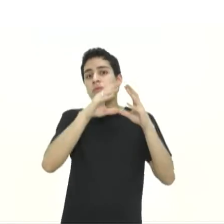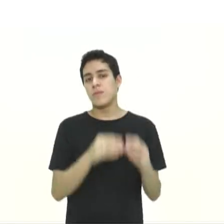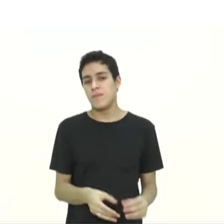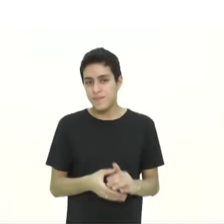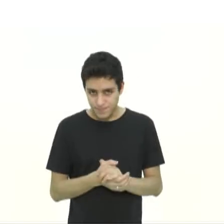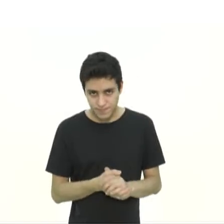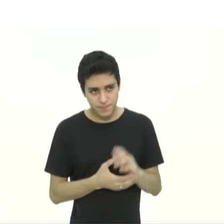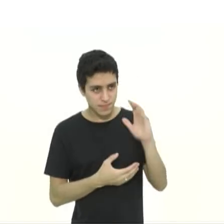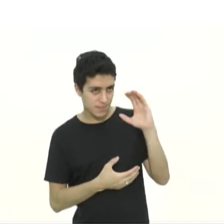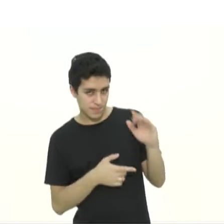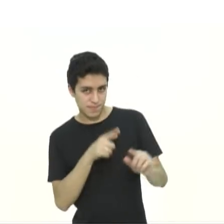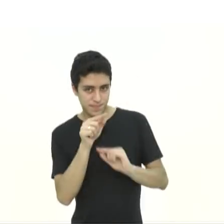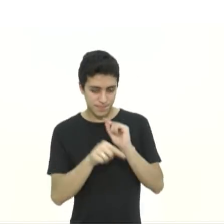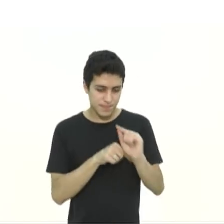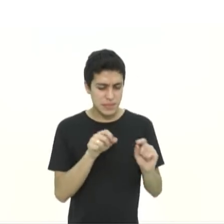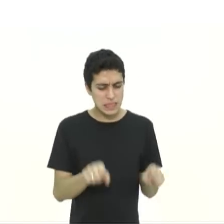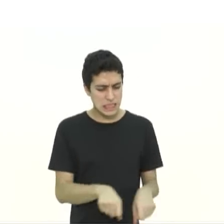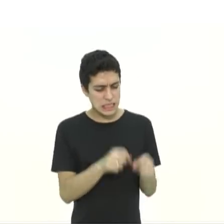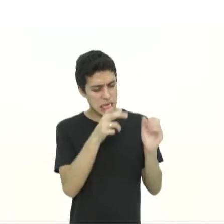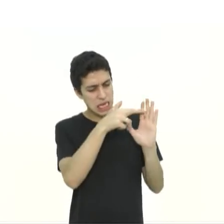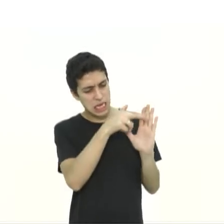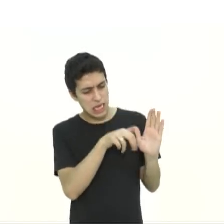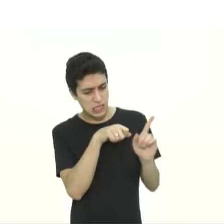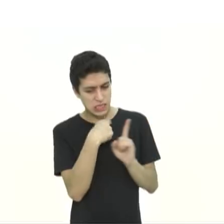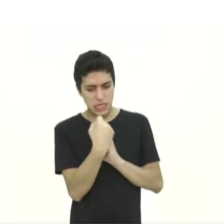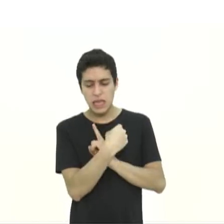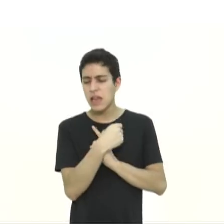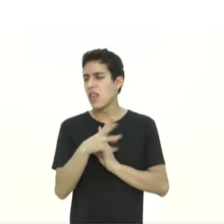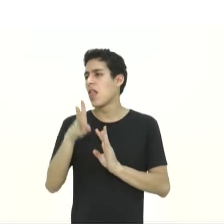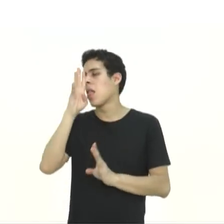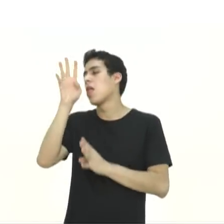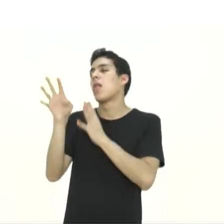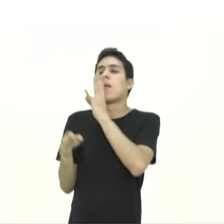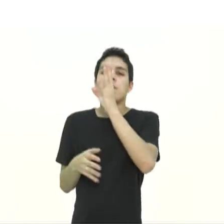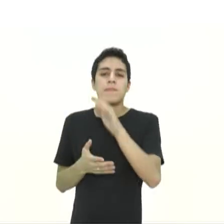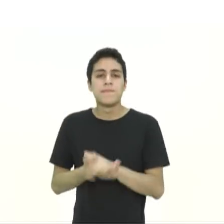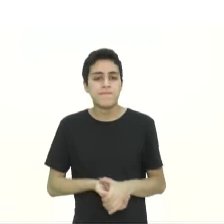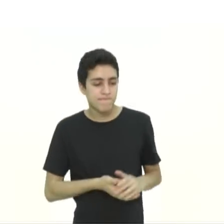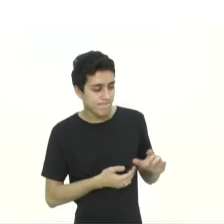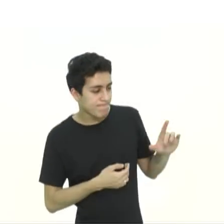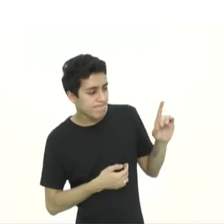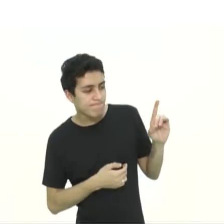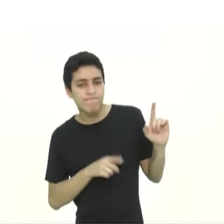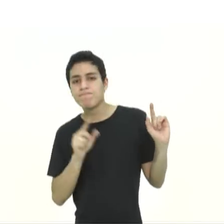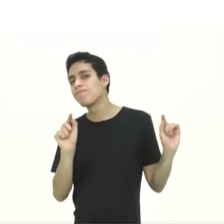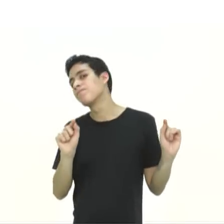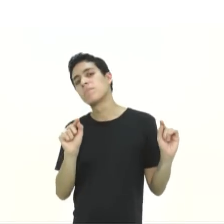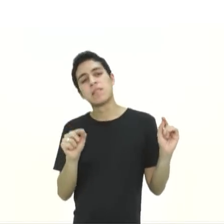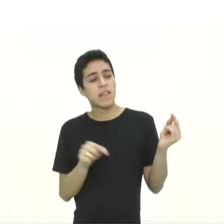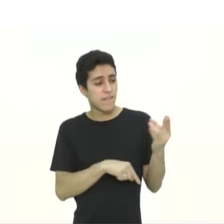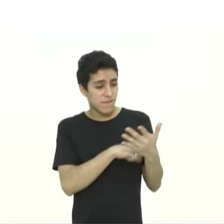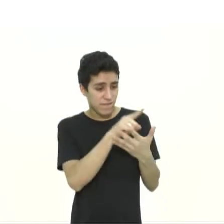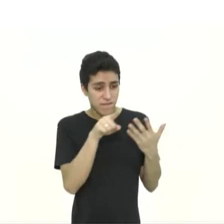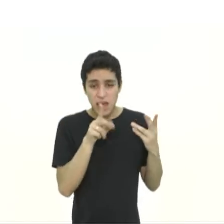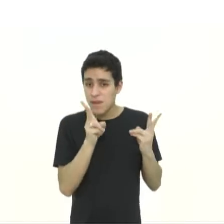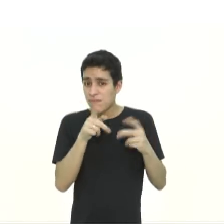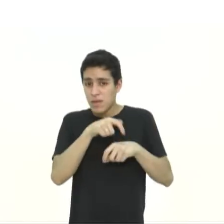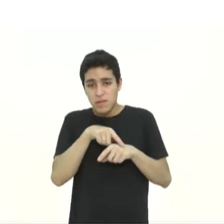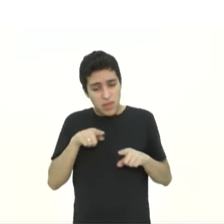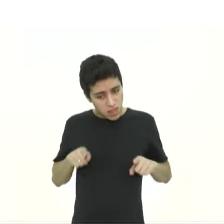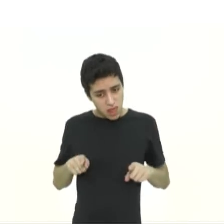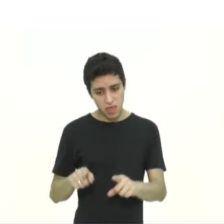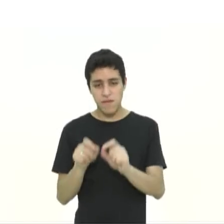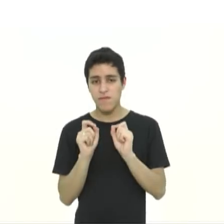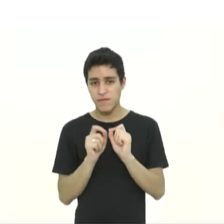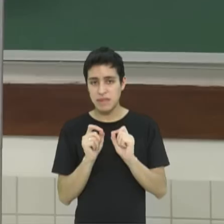delas? Letra C, quebrar as regras sociais e fazer o que tiver vontade? Ou letra D, fazer várias ações ao mesmo